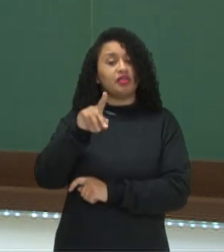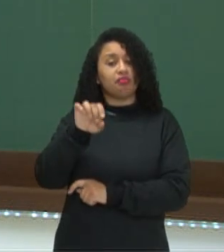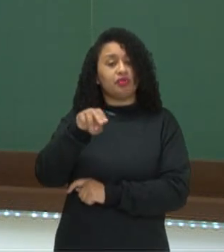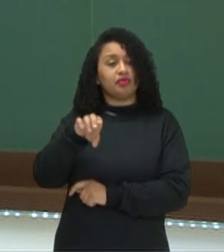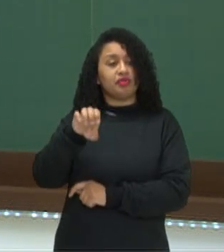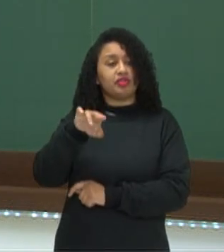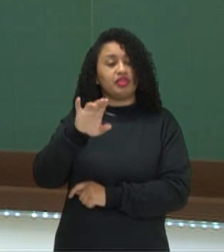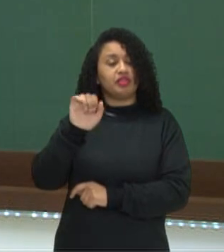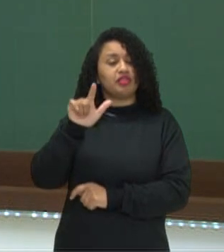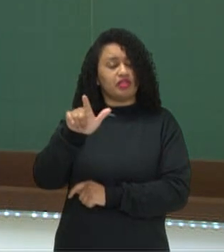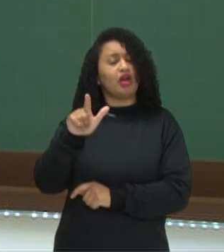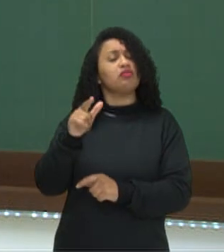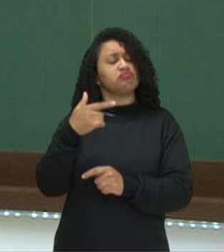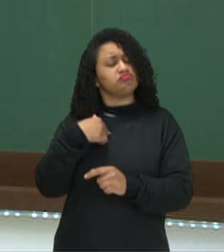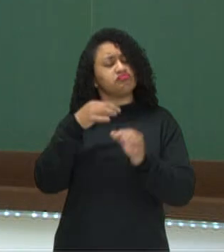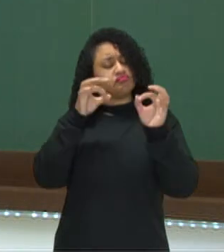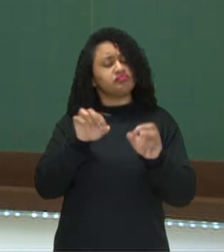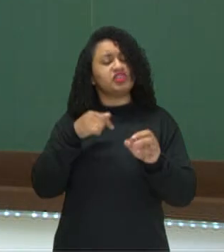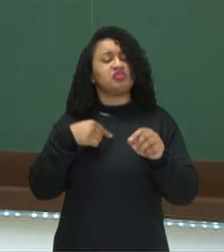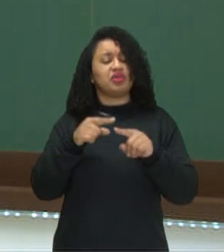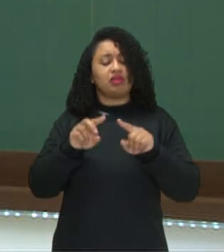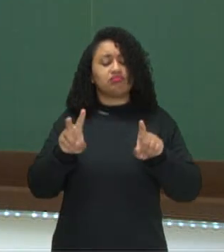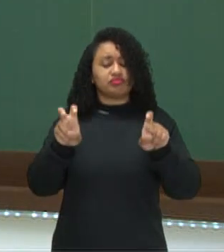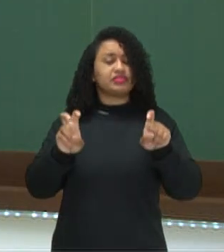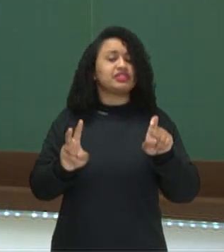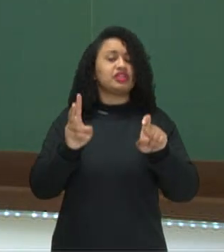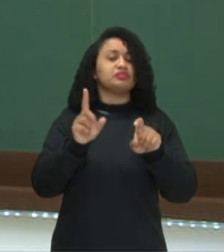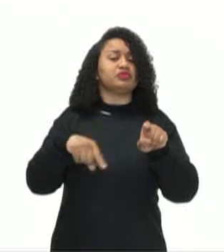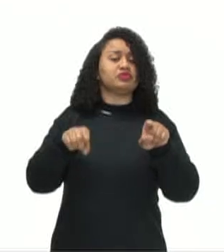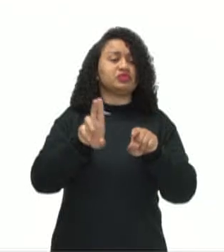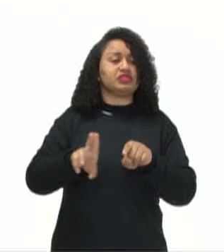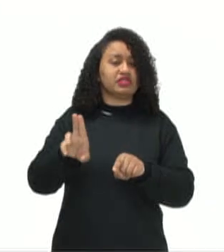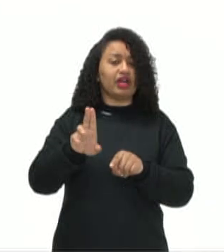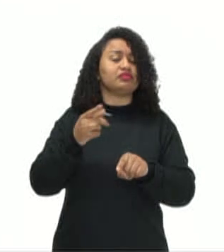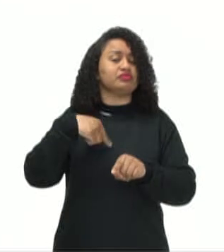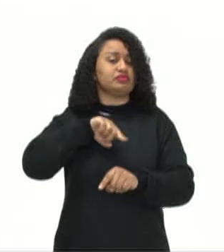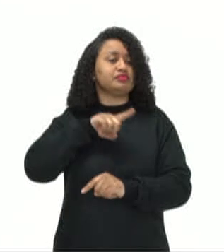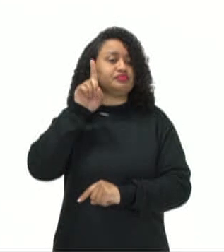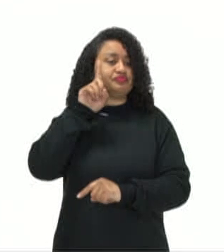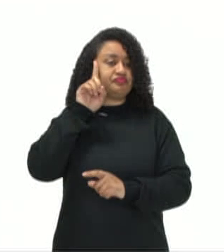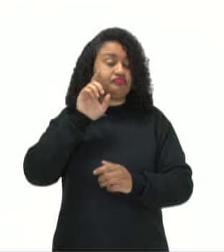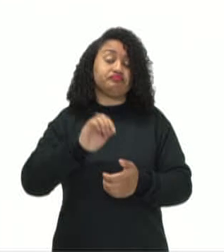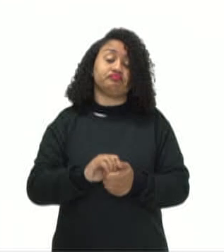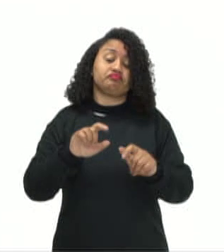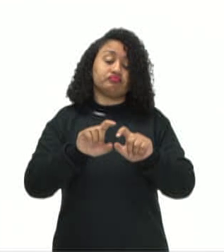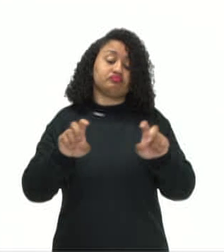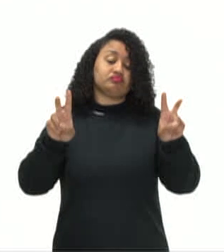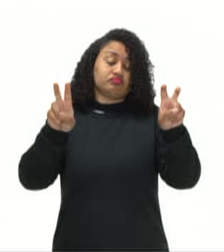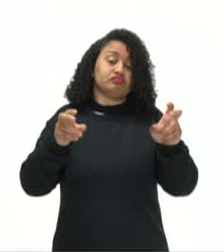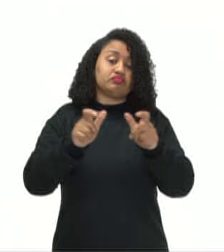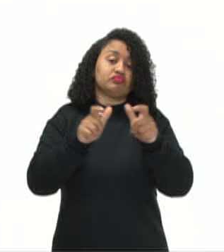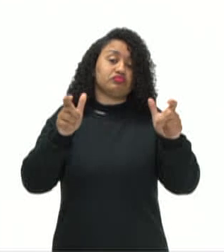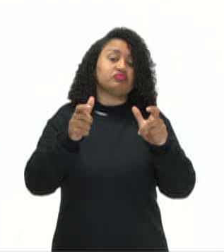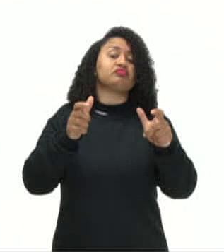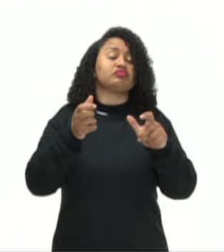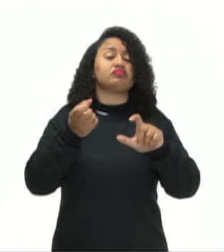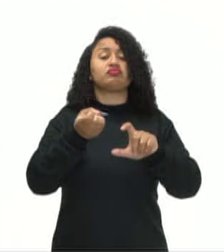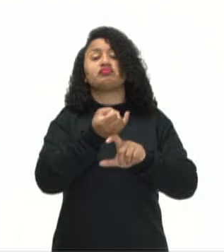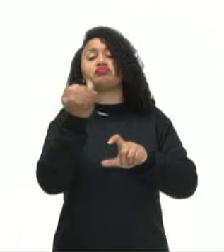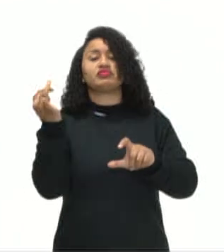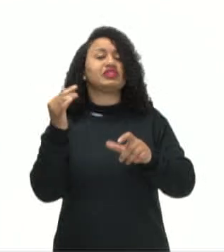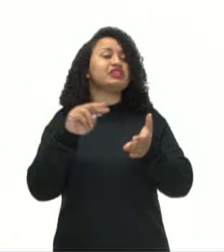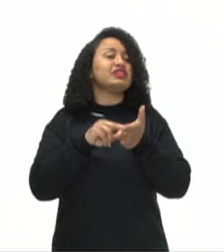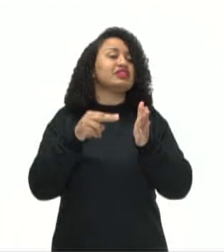usada no nosso dia a dia, né? A expressão crescimento exponencial refere-se a um